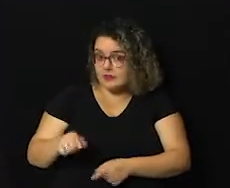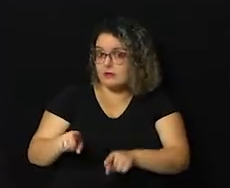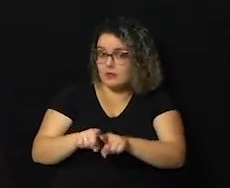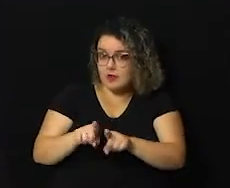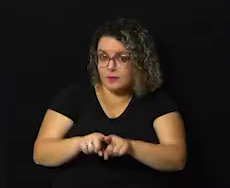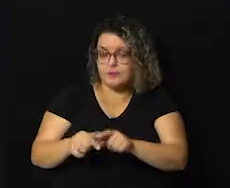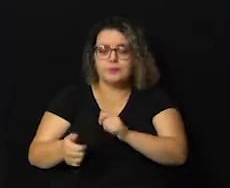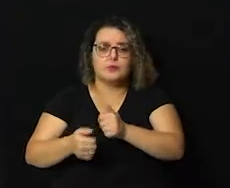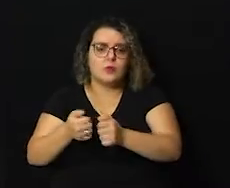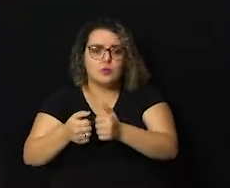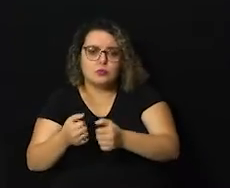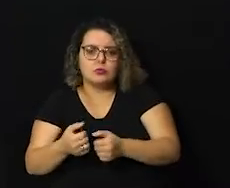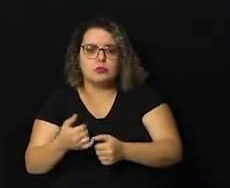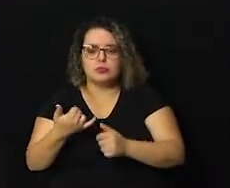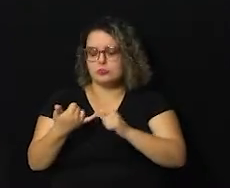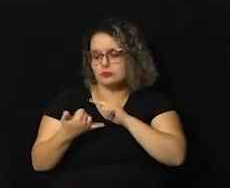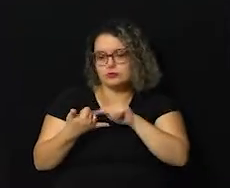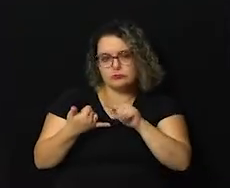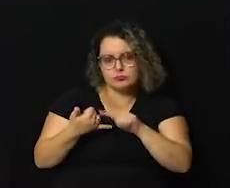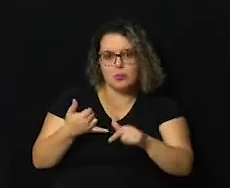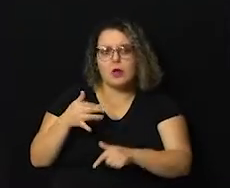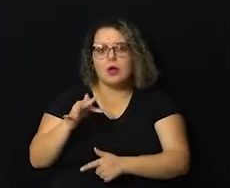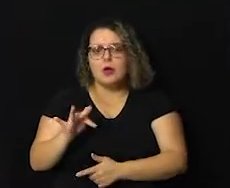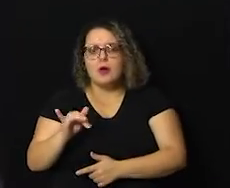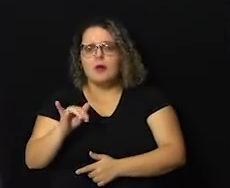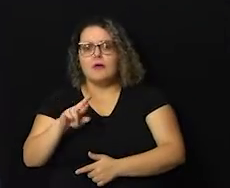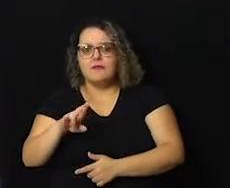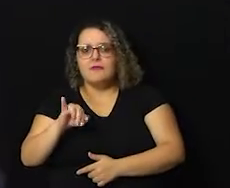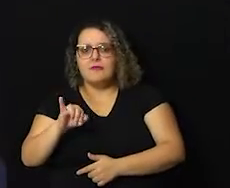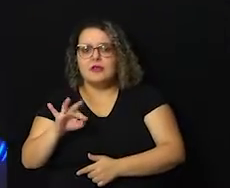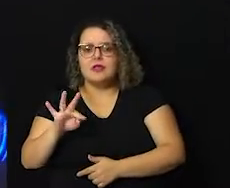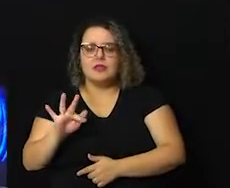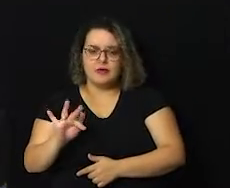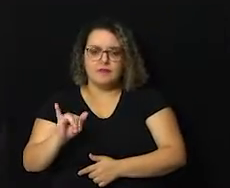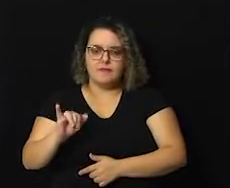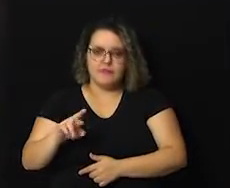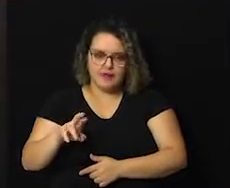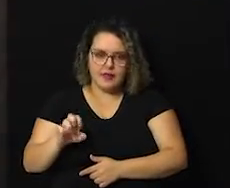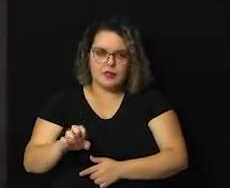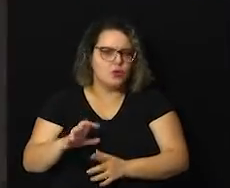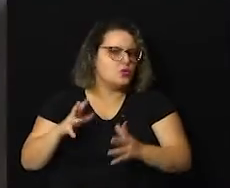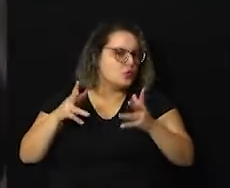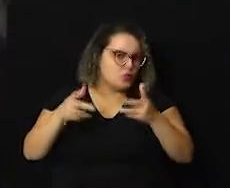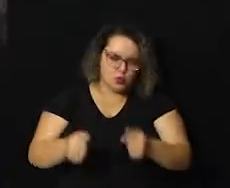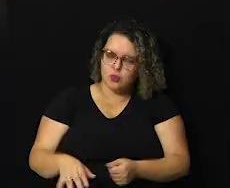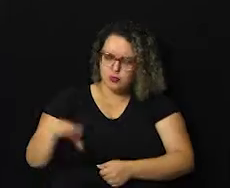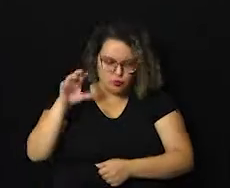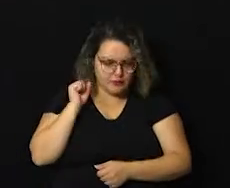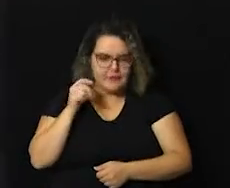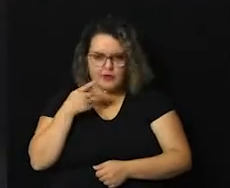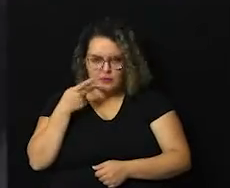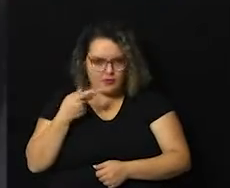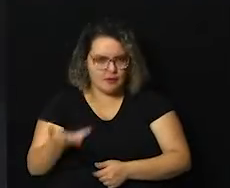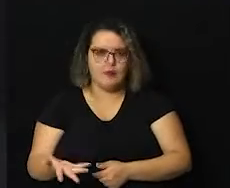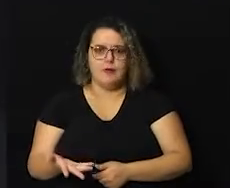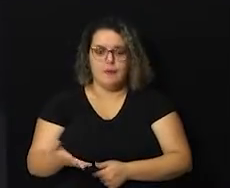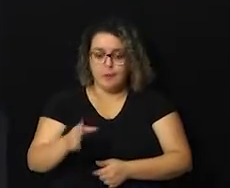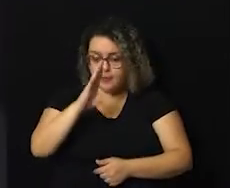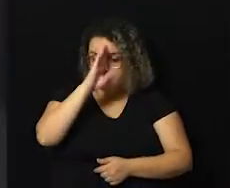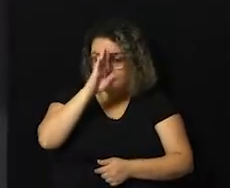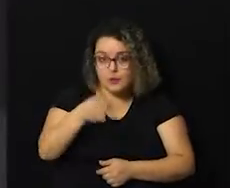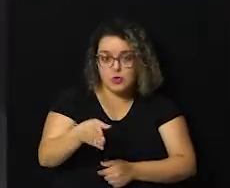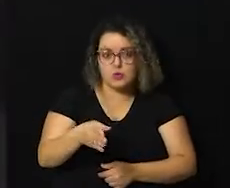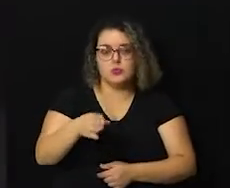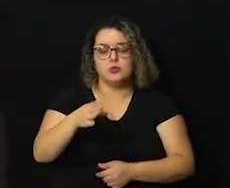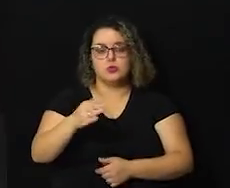famoso tema e para celular como free Fire que é uma sensação aqui no Brasil todo mundo já ouviu falar é um dos